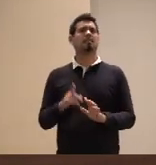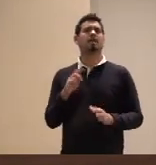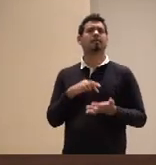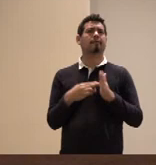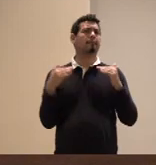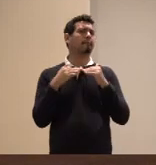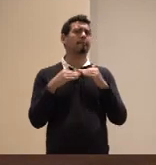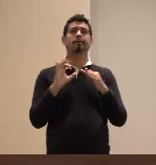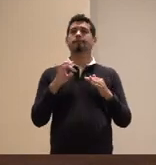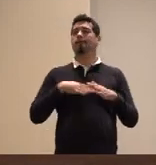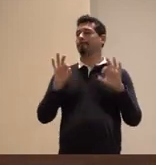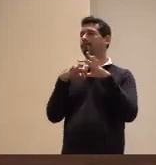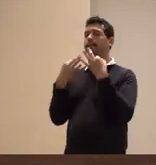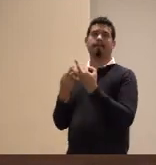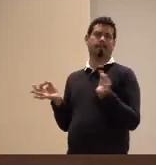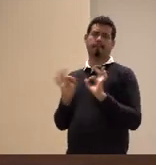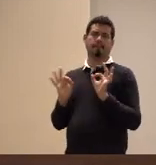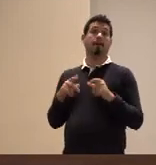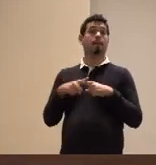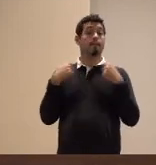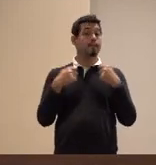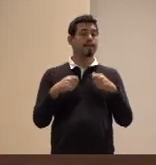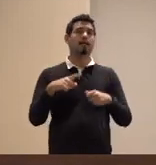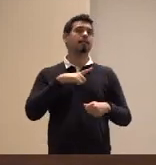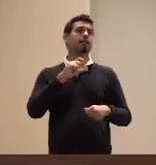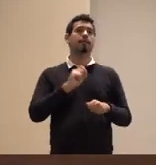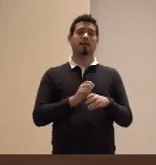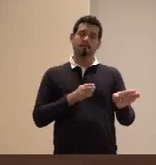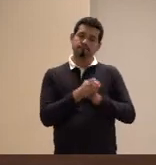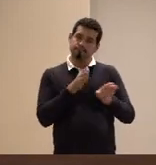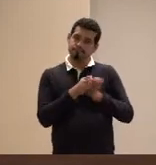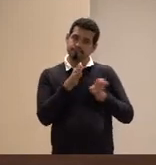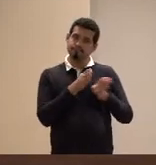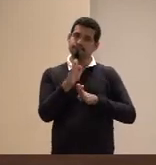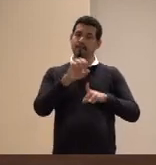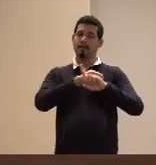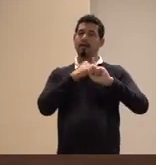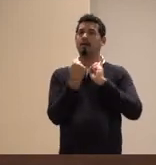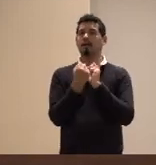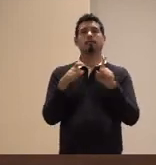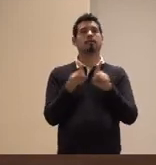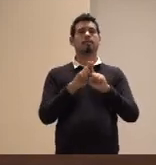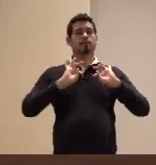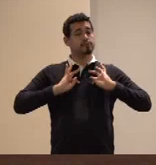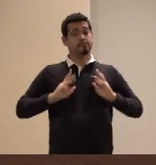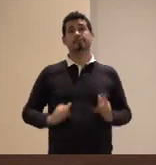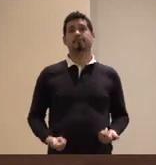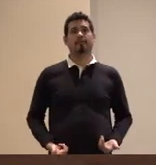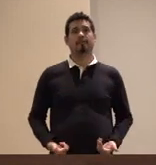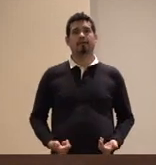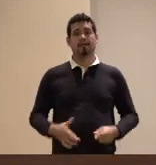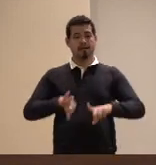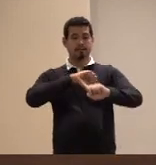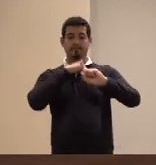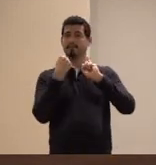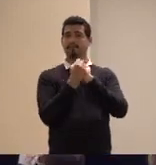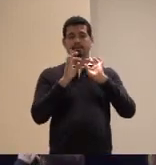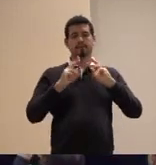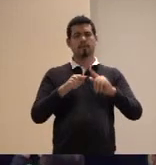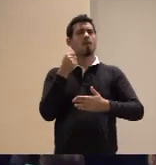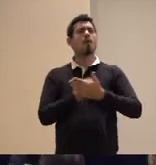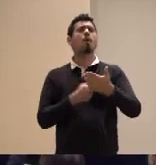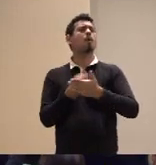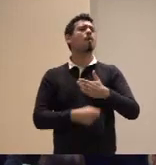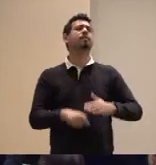cabe somente às famílias. Precisam de orientação, da assistência, de tudo. A sociedade em geral cobra de